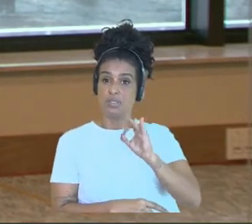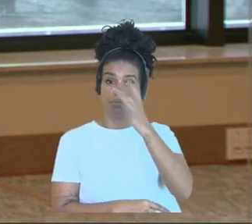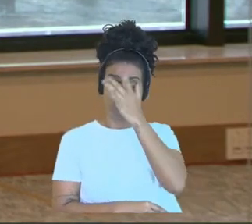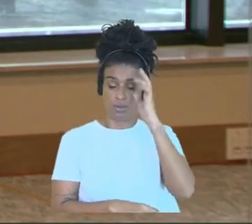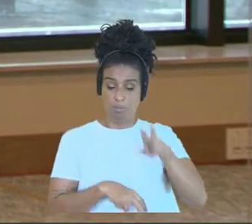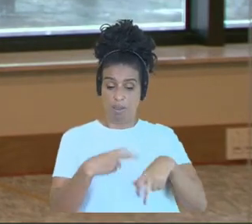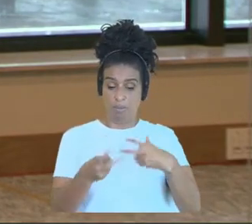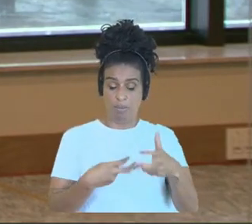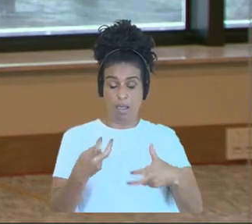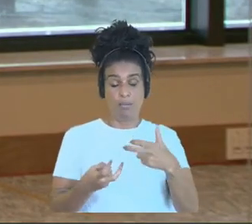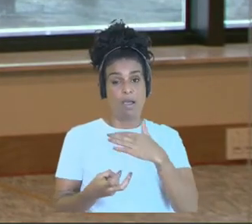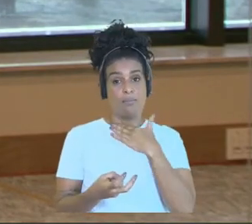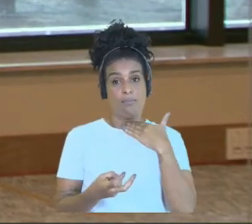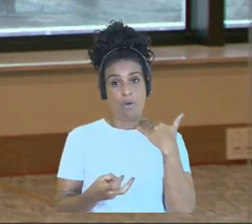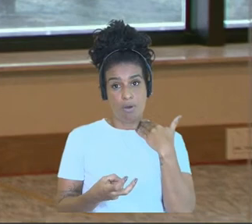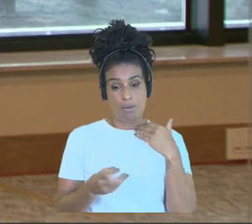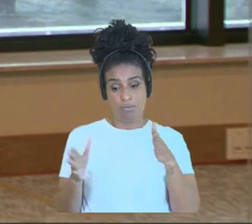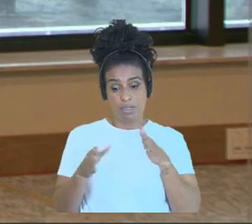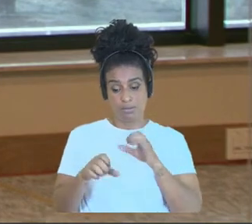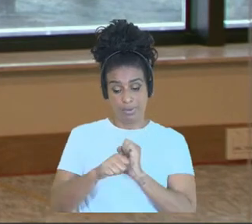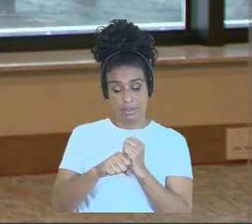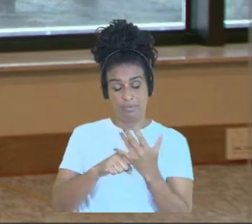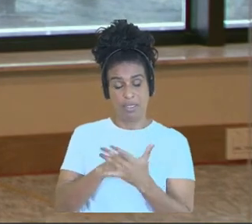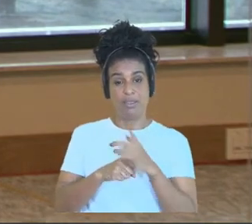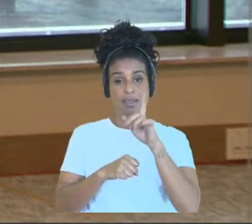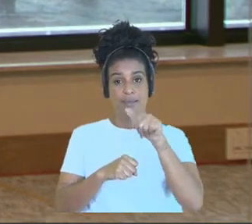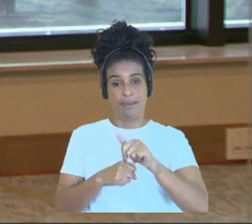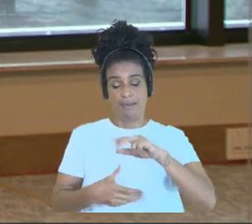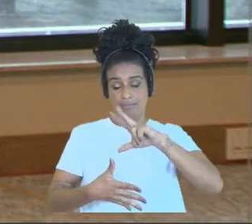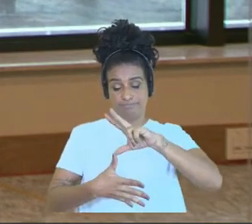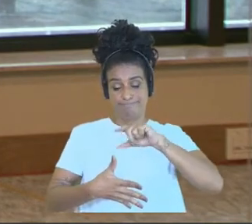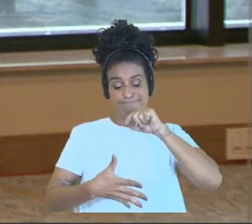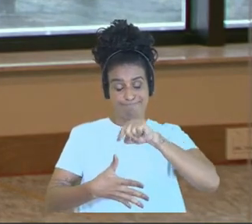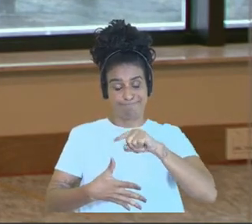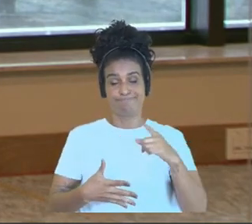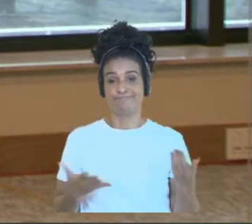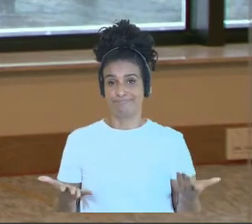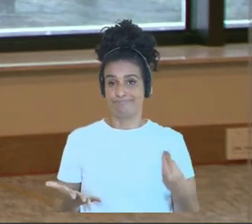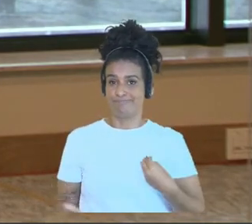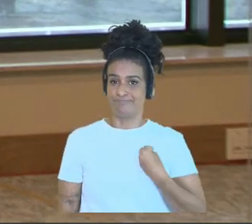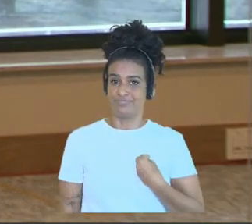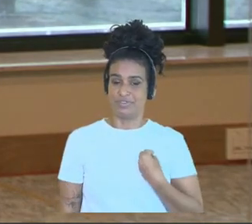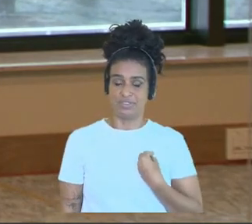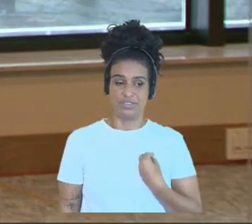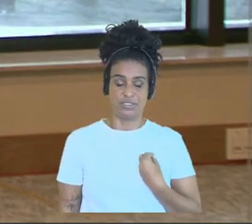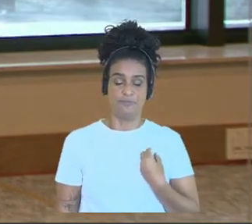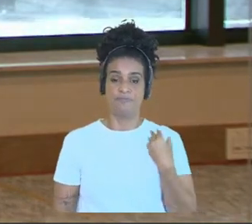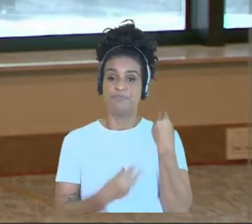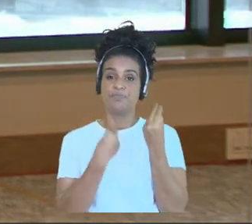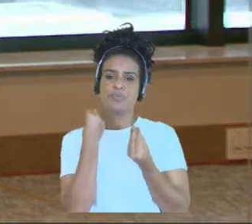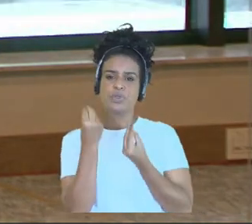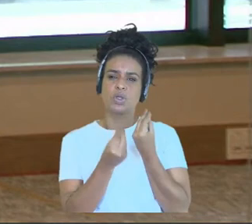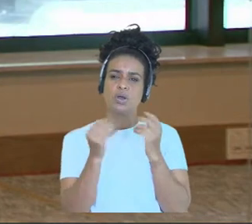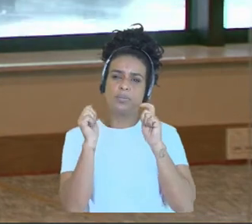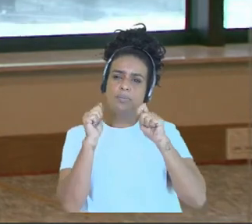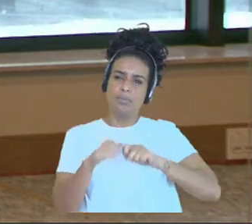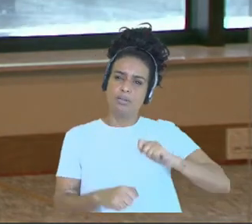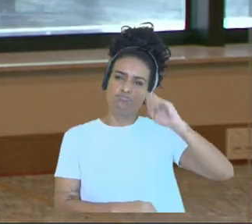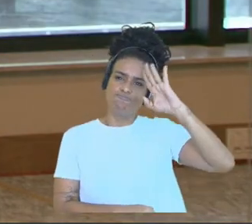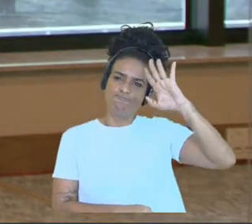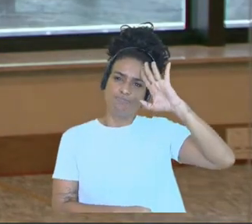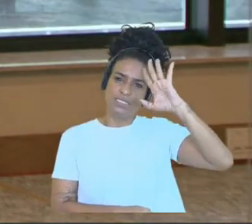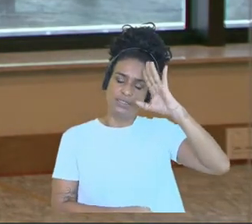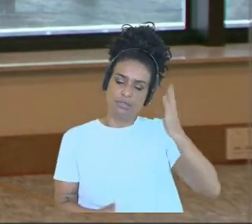eram latino-americanos. Queria encaminhar também diretamente para você, Casarões. Como que a gente pode pensar a questão